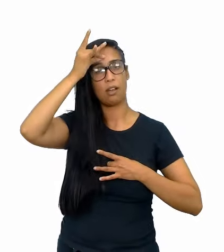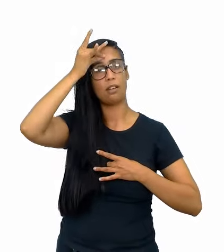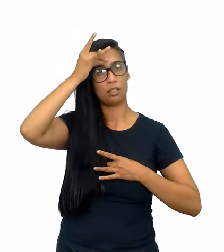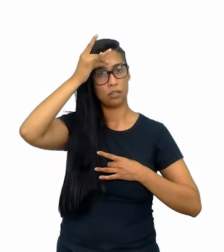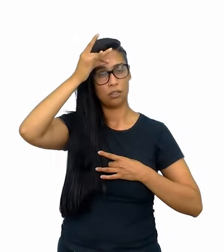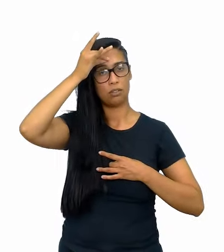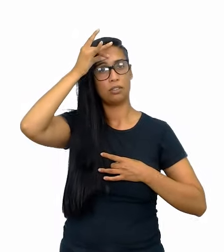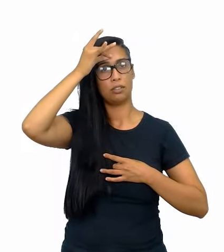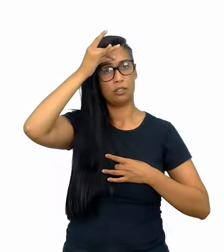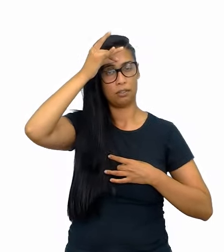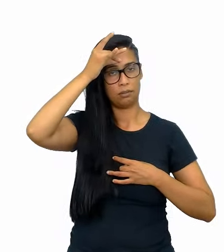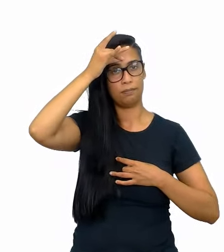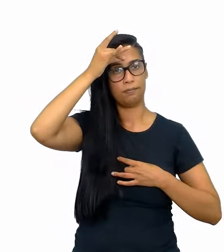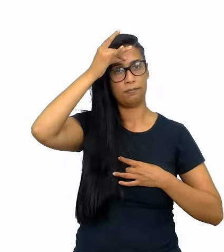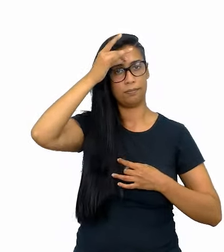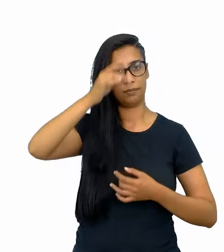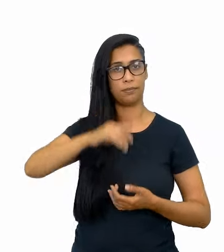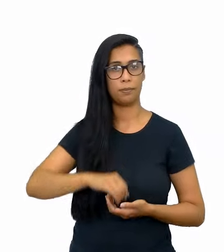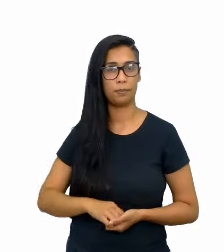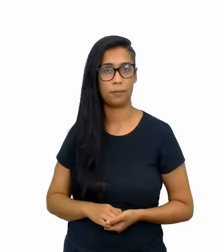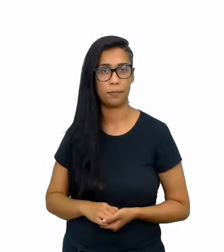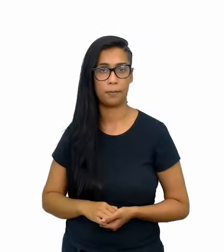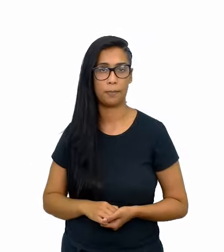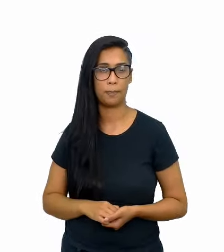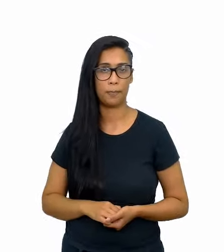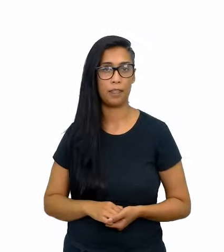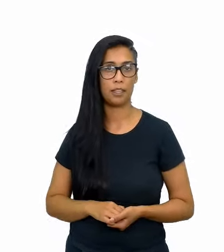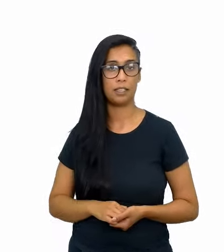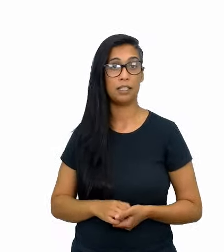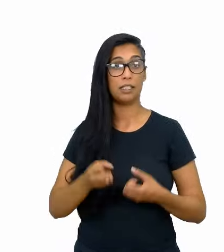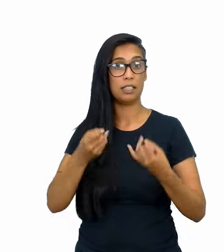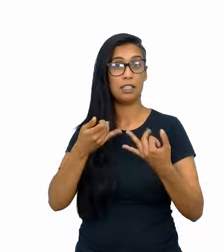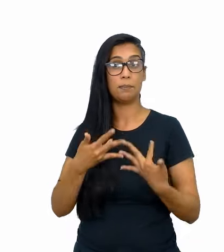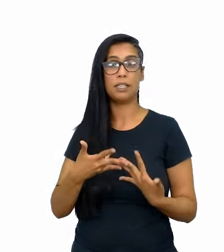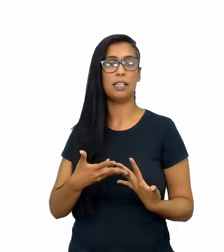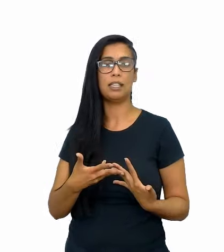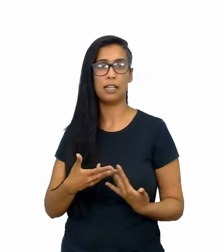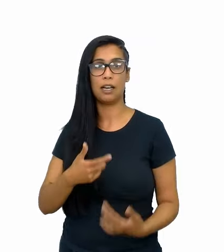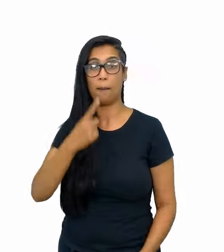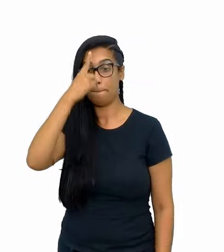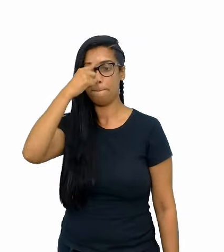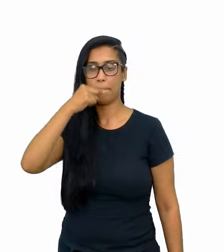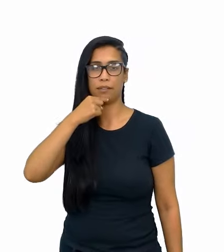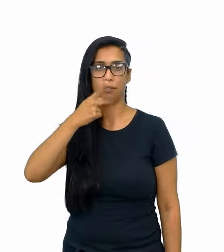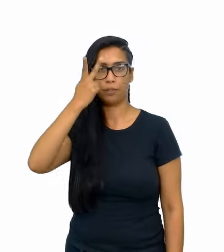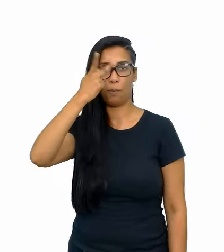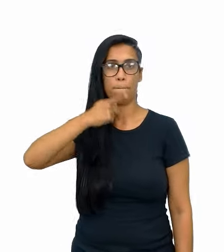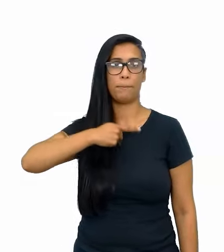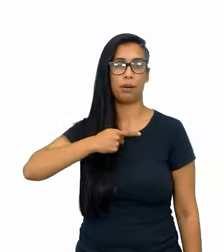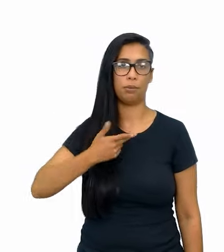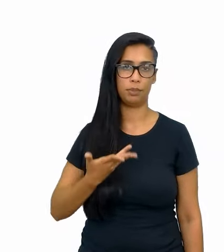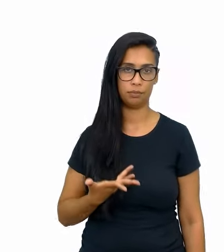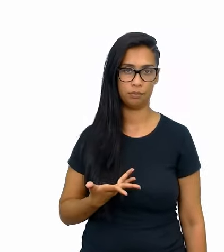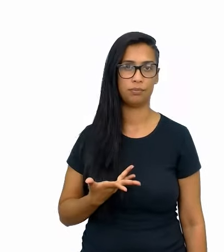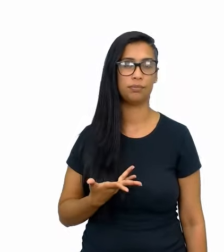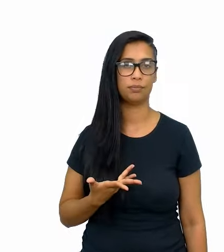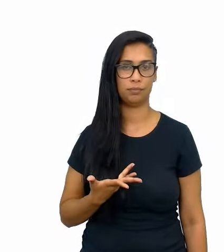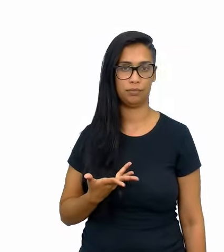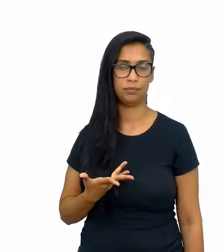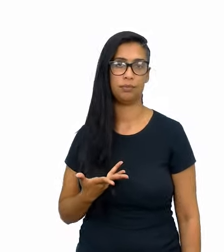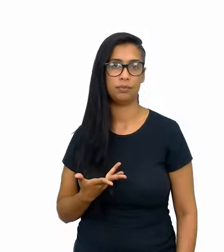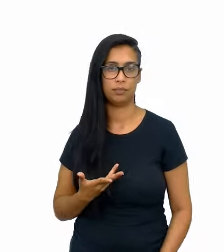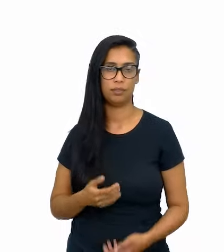esse relato narrado em primeira pessoa, né, minha família, entre outras expressões que podem ser